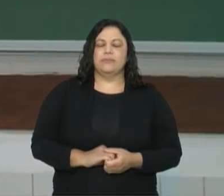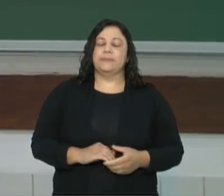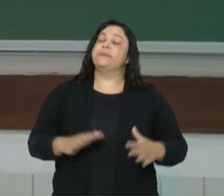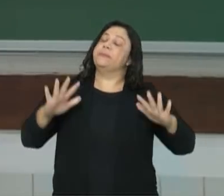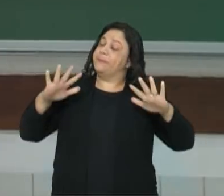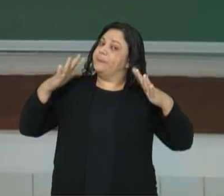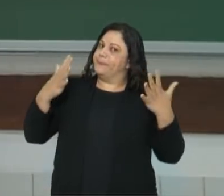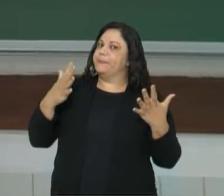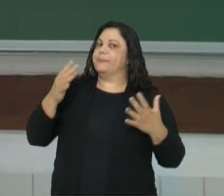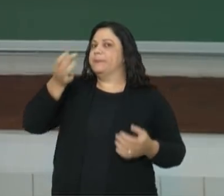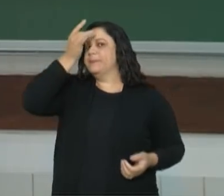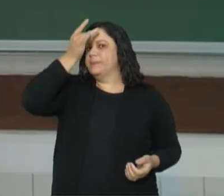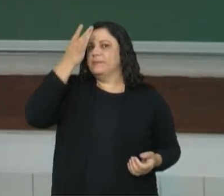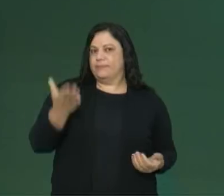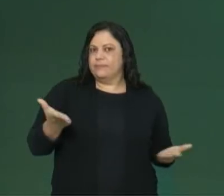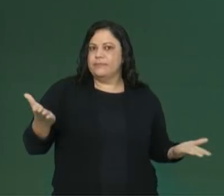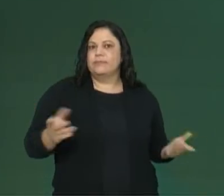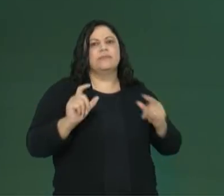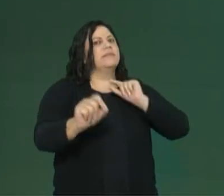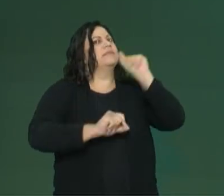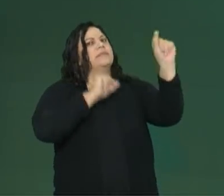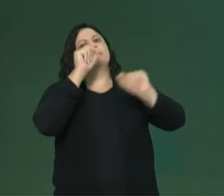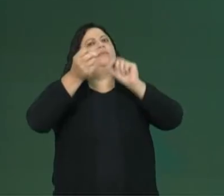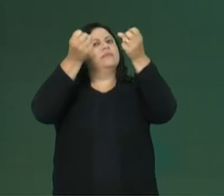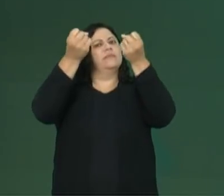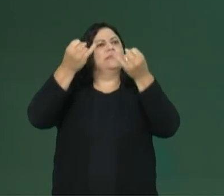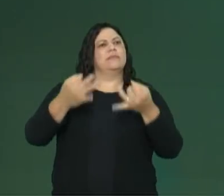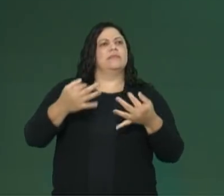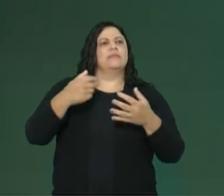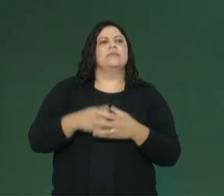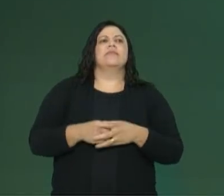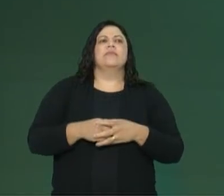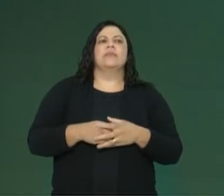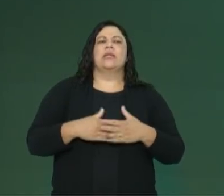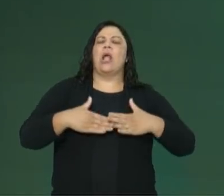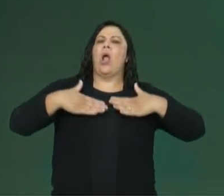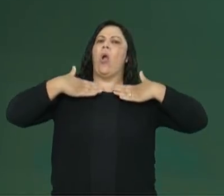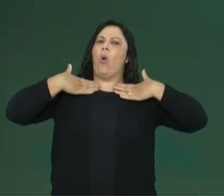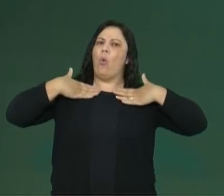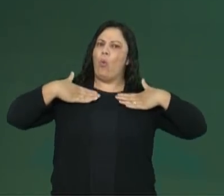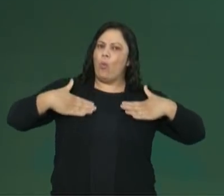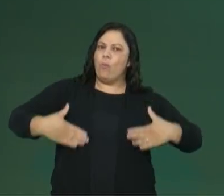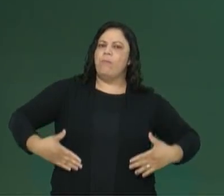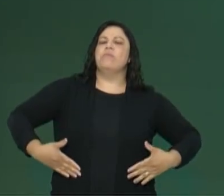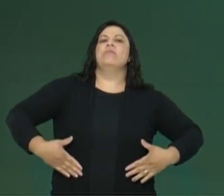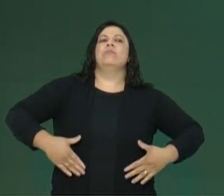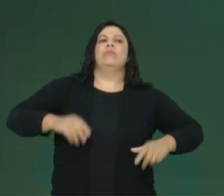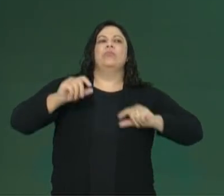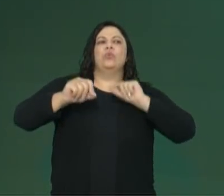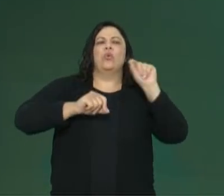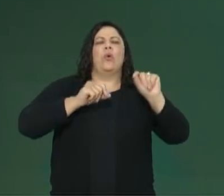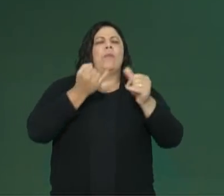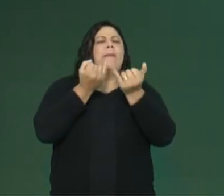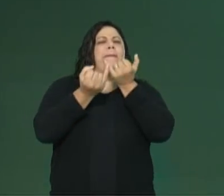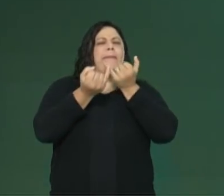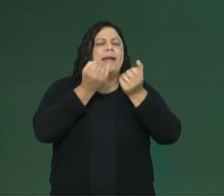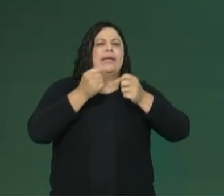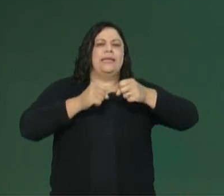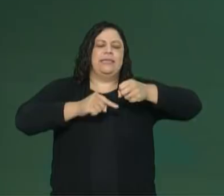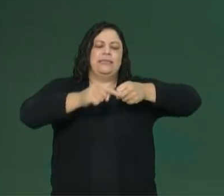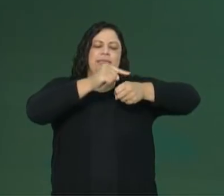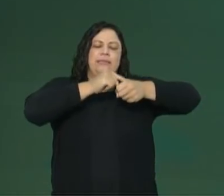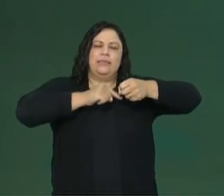Pessoal, muito simples. Quem que nós vamos falar? Tem o corpo em metâmeros, que tem um formato parecido com um anel. Estamos falando